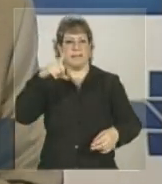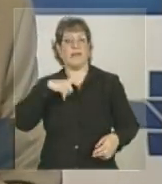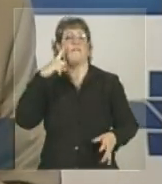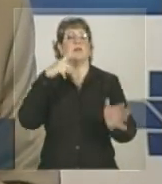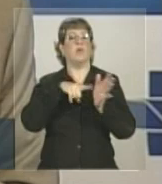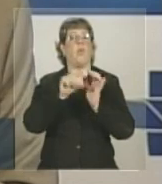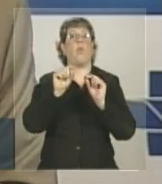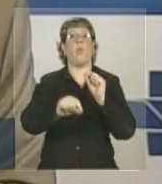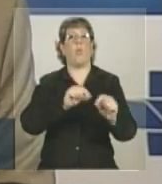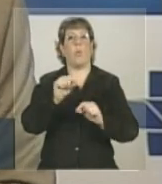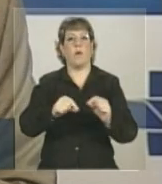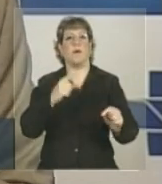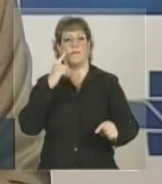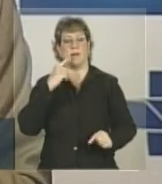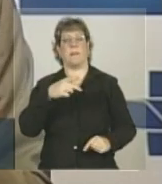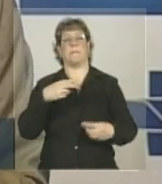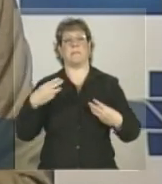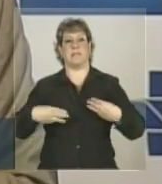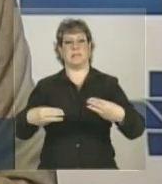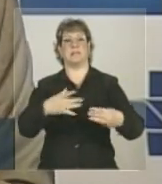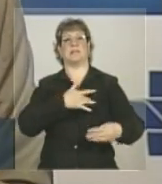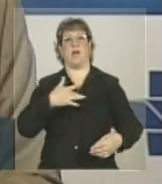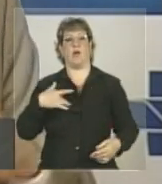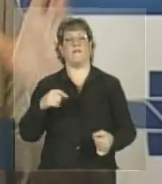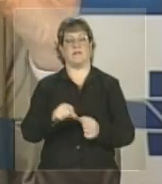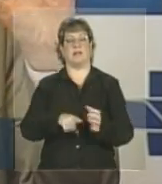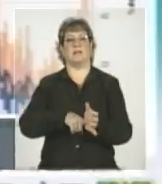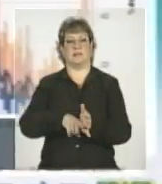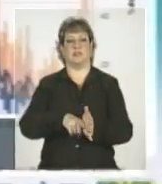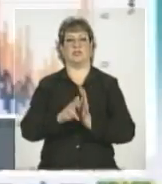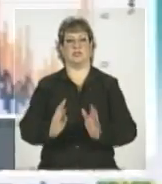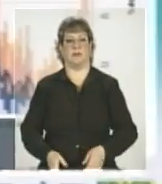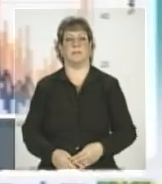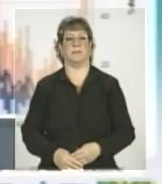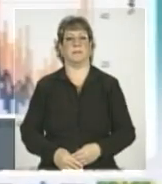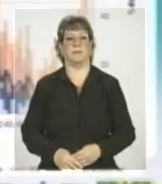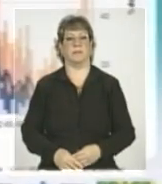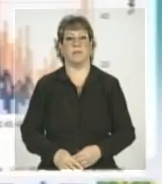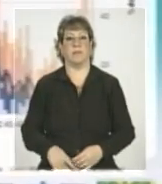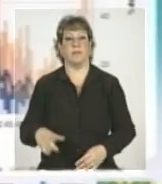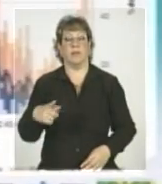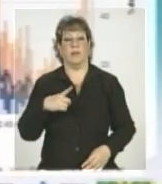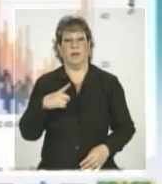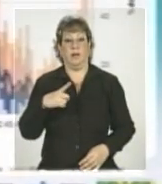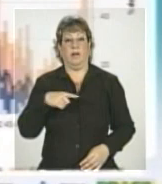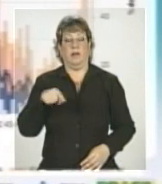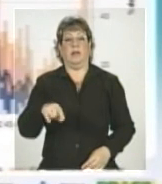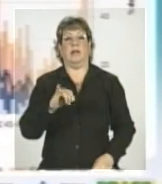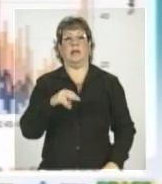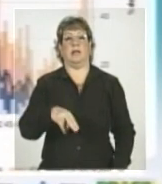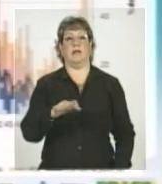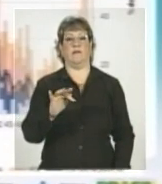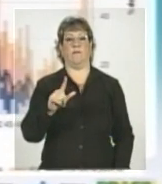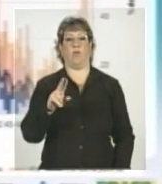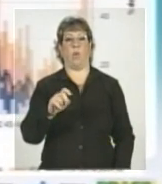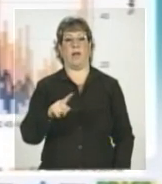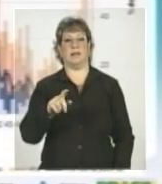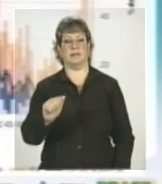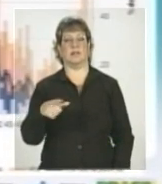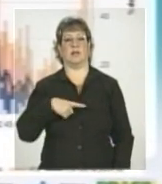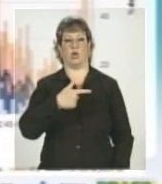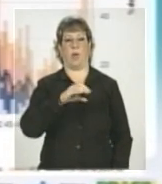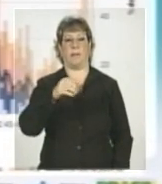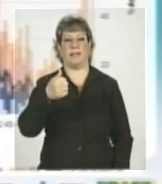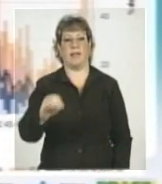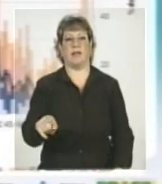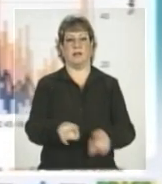e municípios que o Ministério da Saúde fez em dezembro. Pode passar. Aqui também são dados da vigilância de influenza, 2010, 2011,